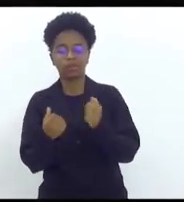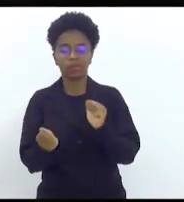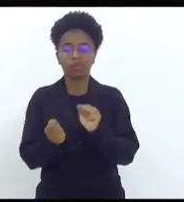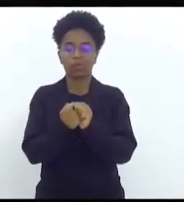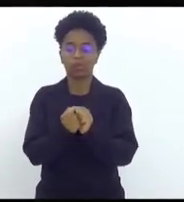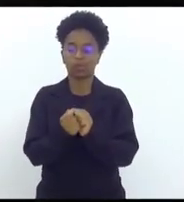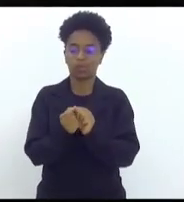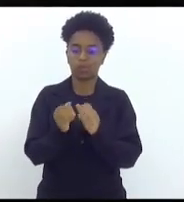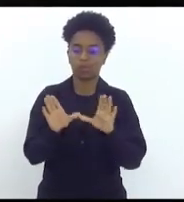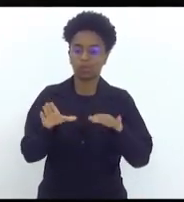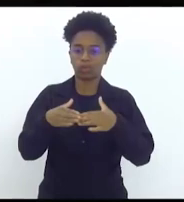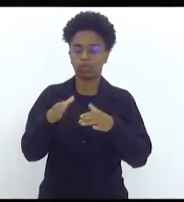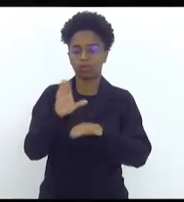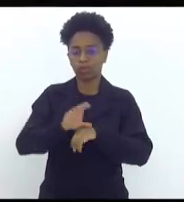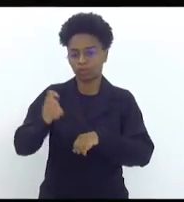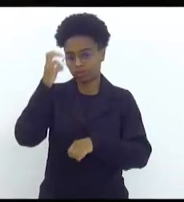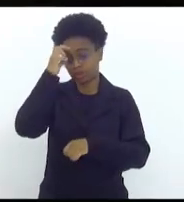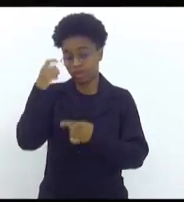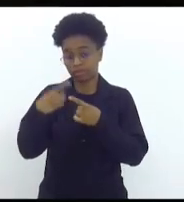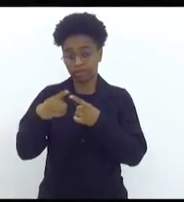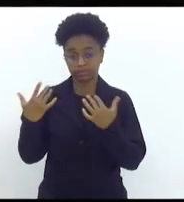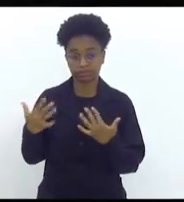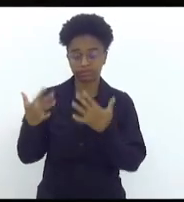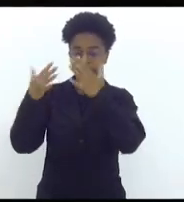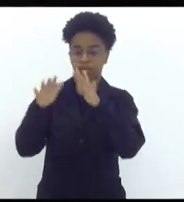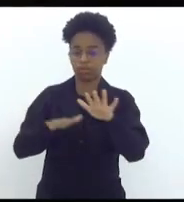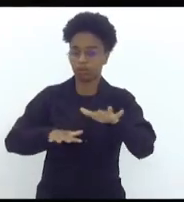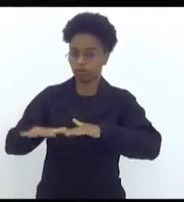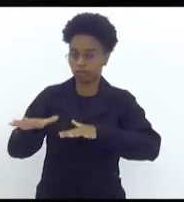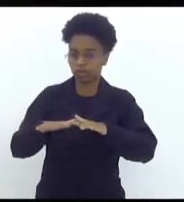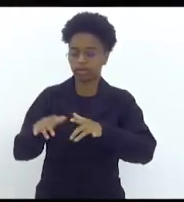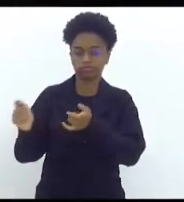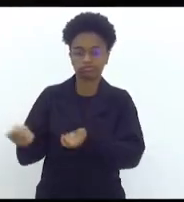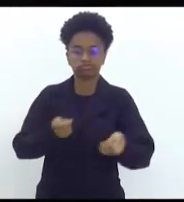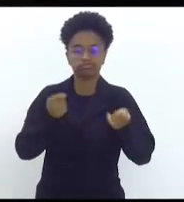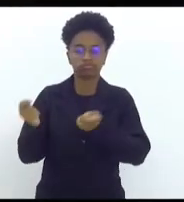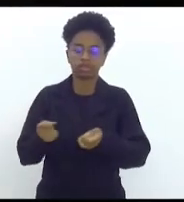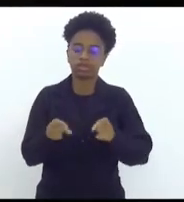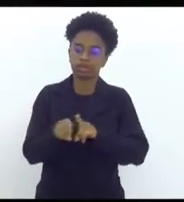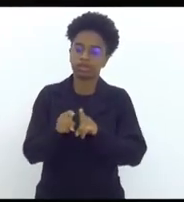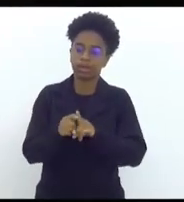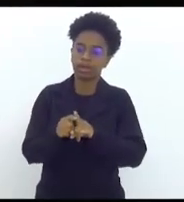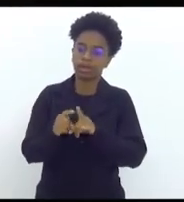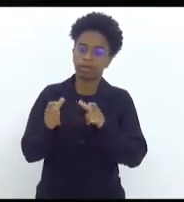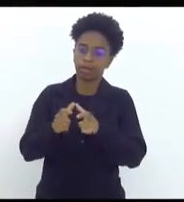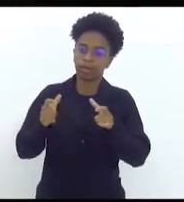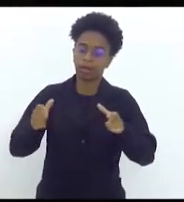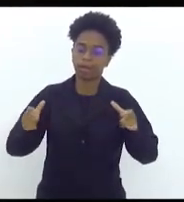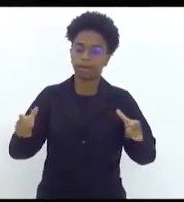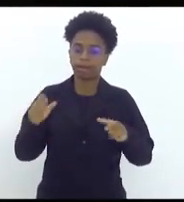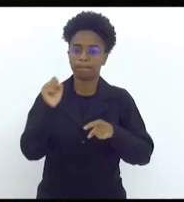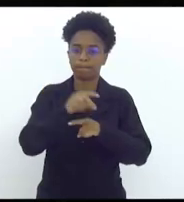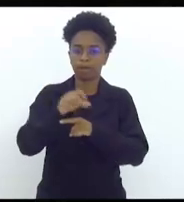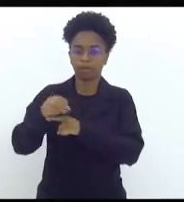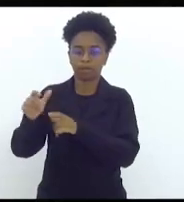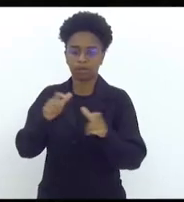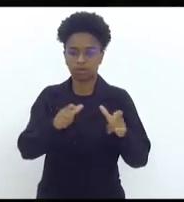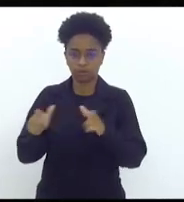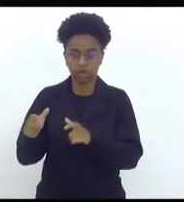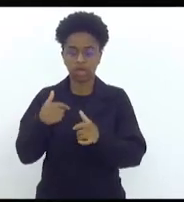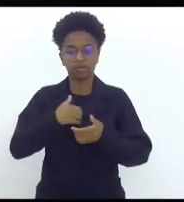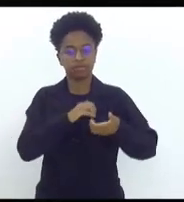a comemoração que o movimento faz ano a ano faz crescer e ganhar nos territórios então quero saudar aqui